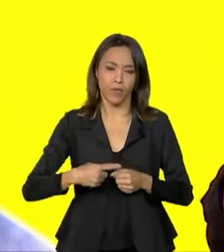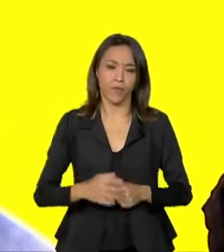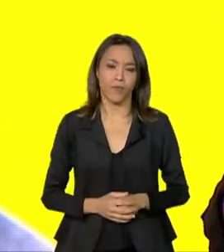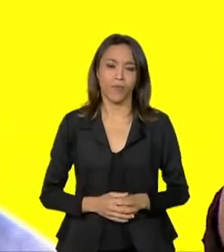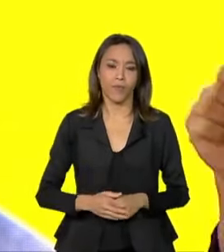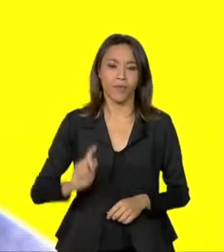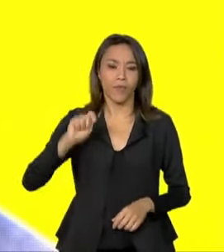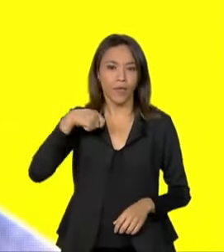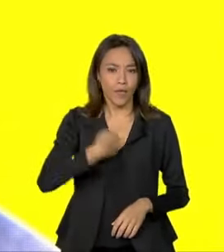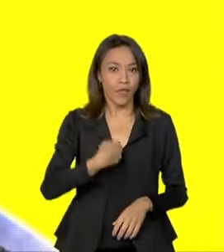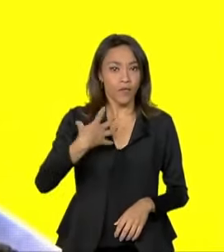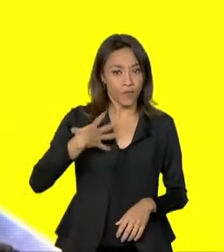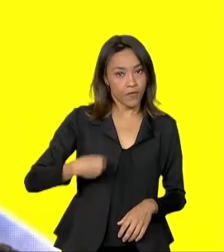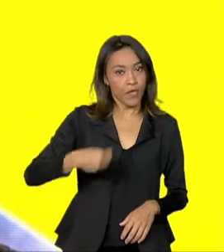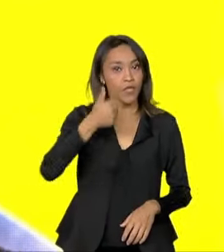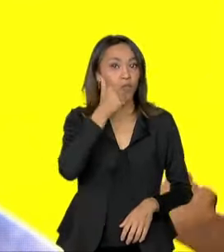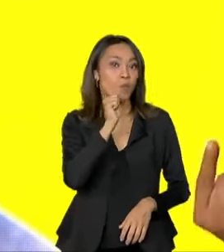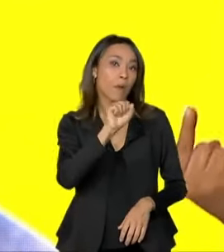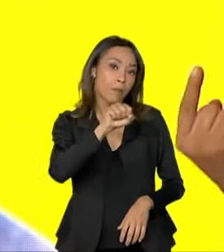filha de uma mãe solo,